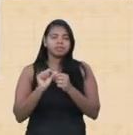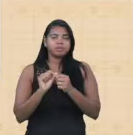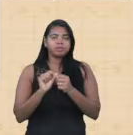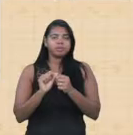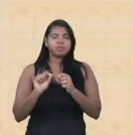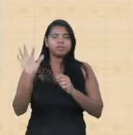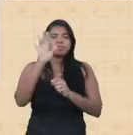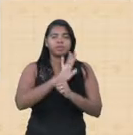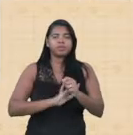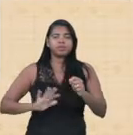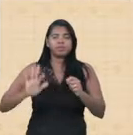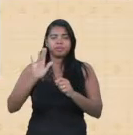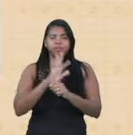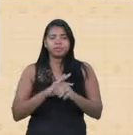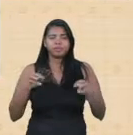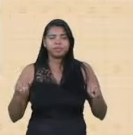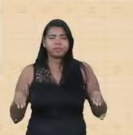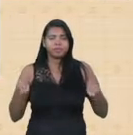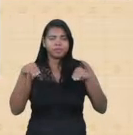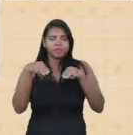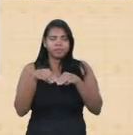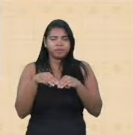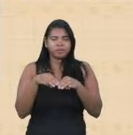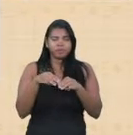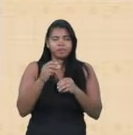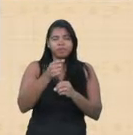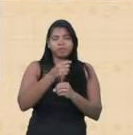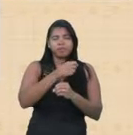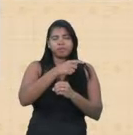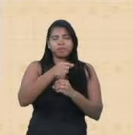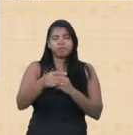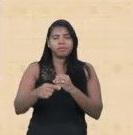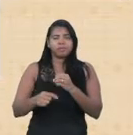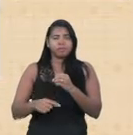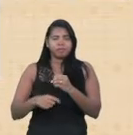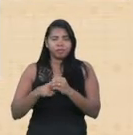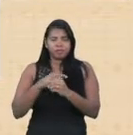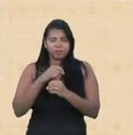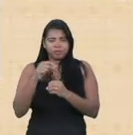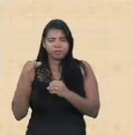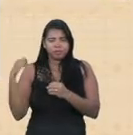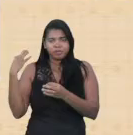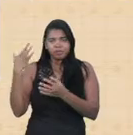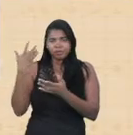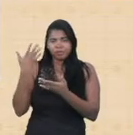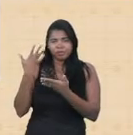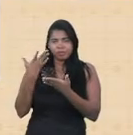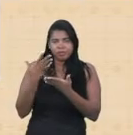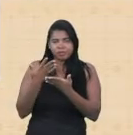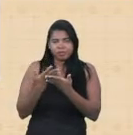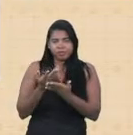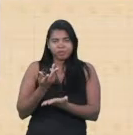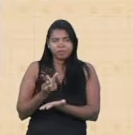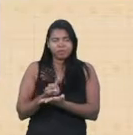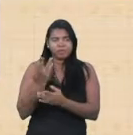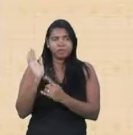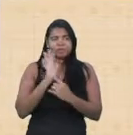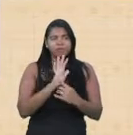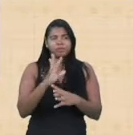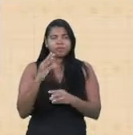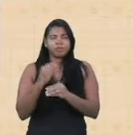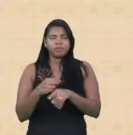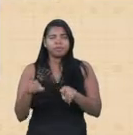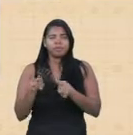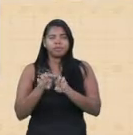magnético, fazendo com que essa partícula alfa comece a ter uma trajetória circular, de maneira que é só você igualar as equações